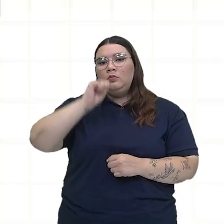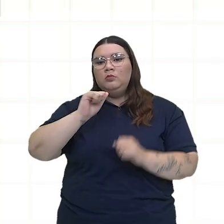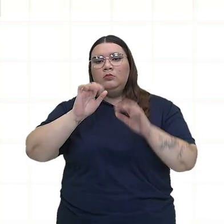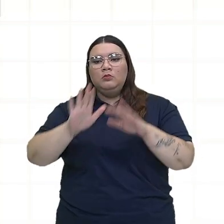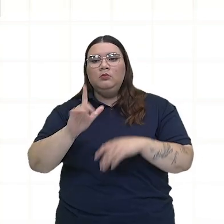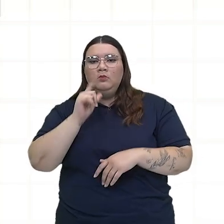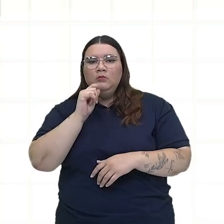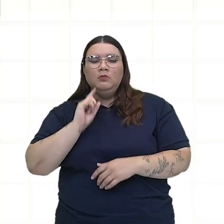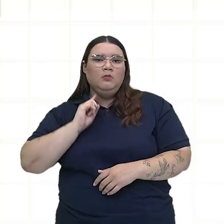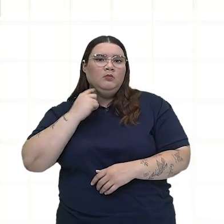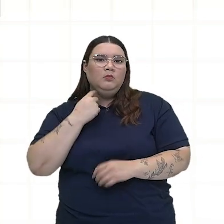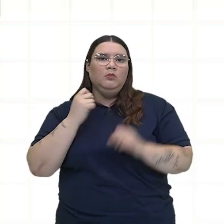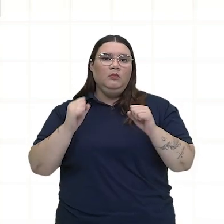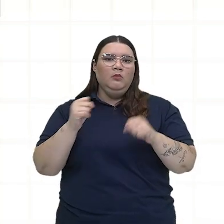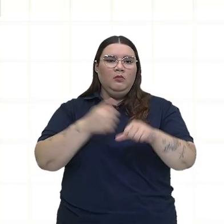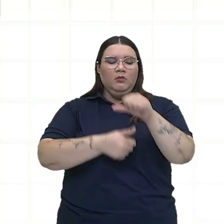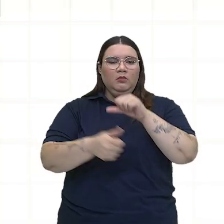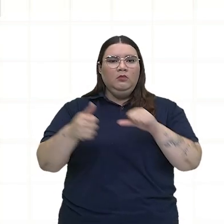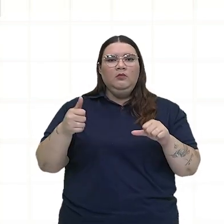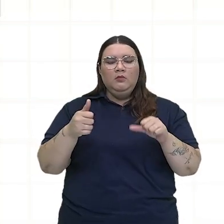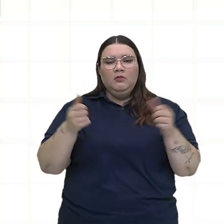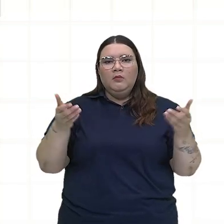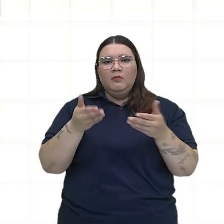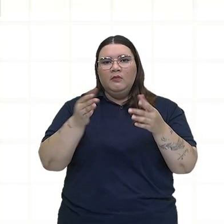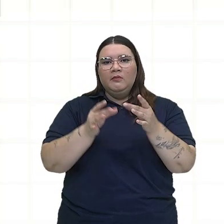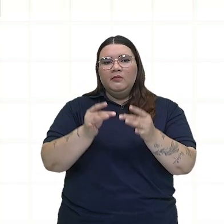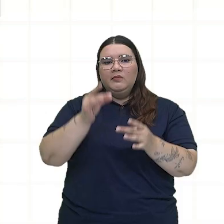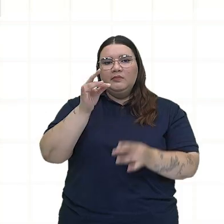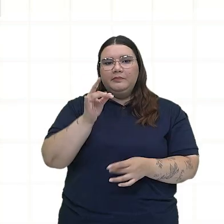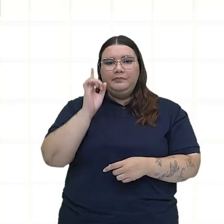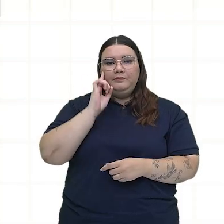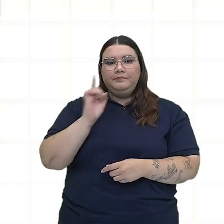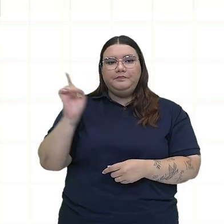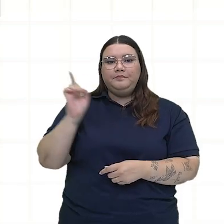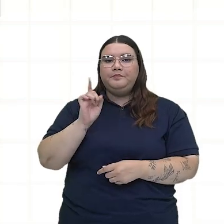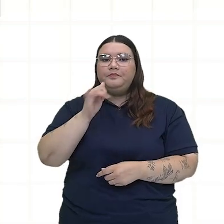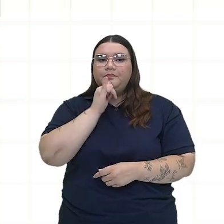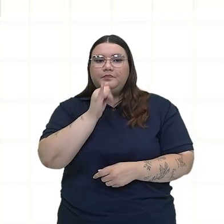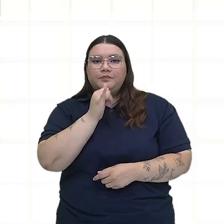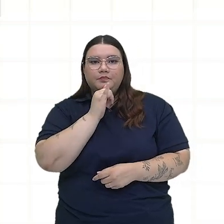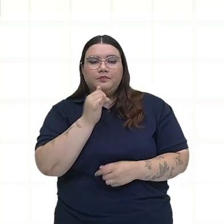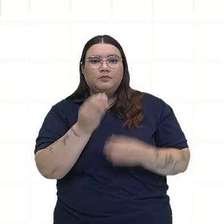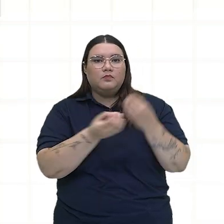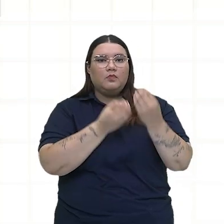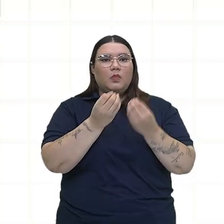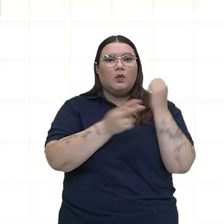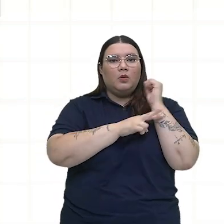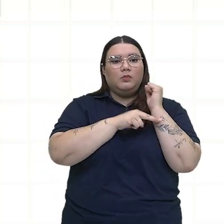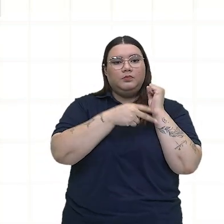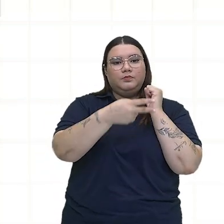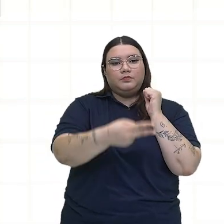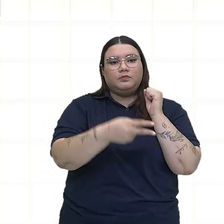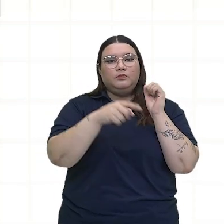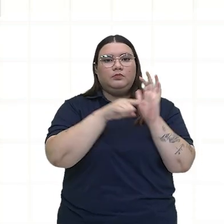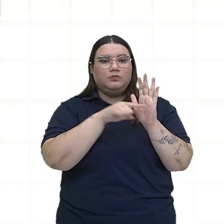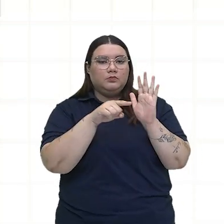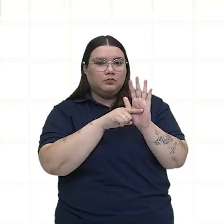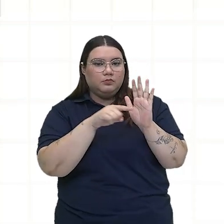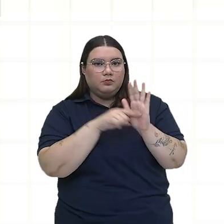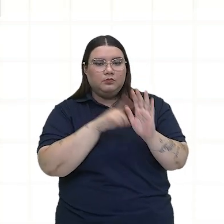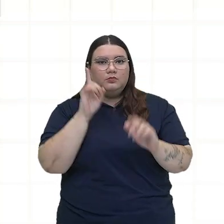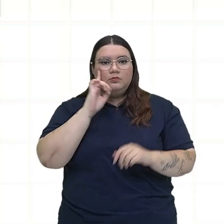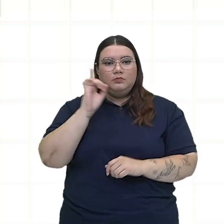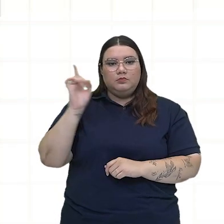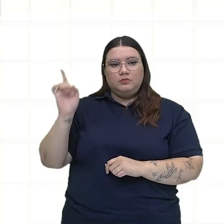água contaminada. E é isso que a gente vai falar um pouquinho mais a partir de agora. Como é que ela pode trazer, então, esses